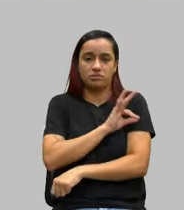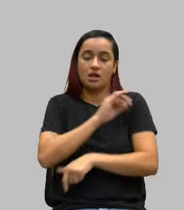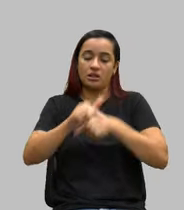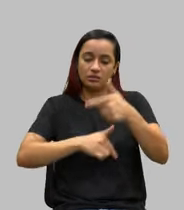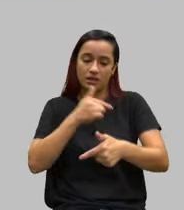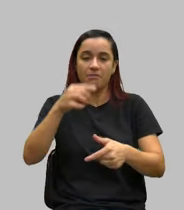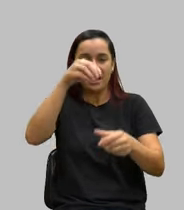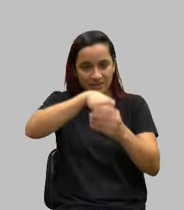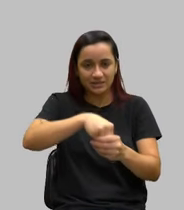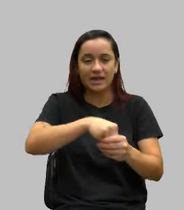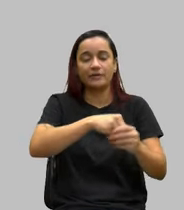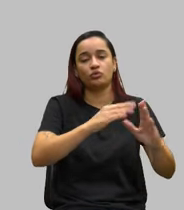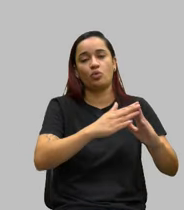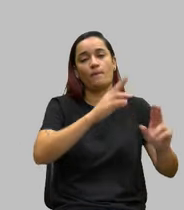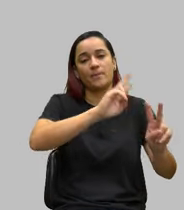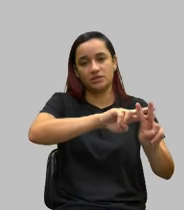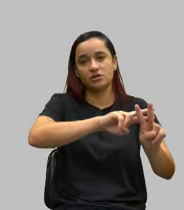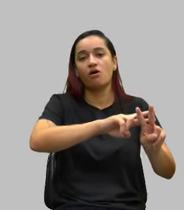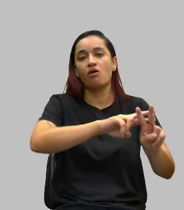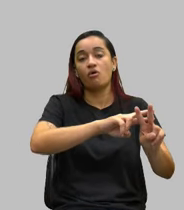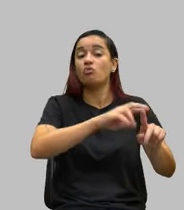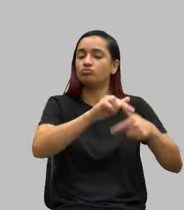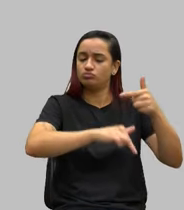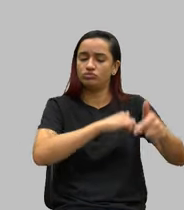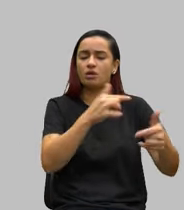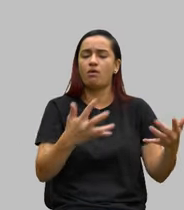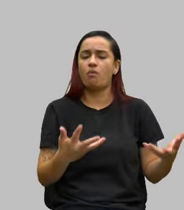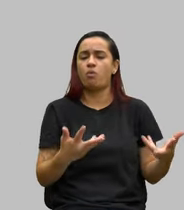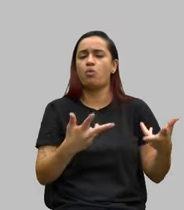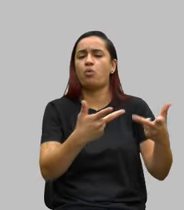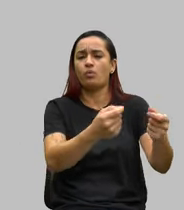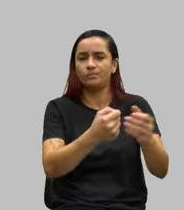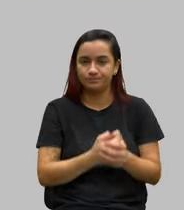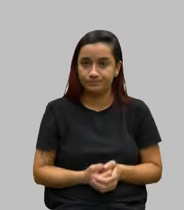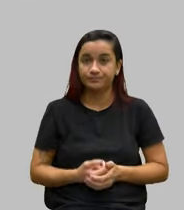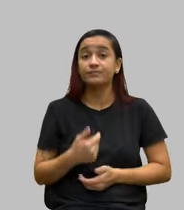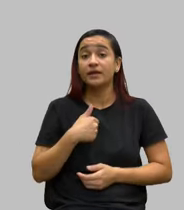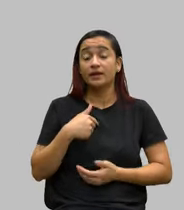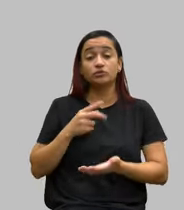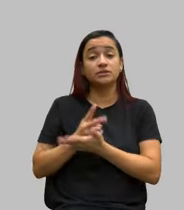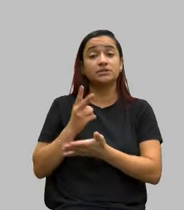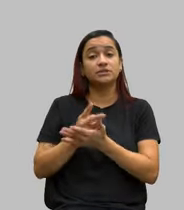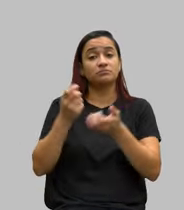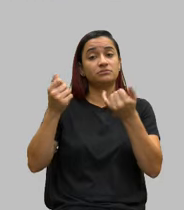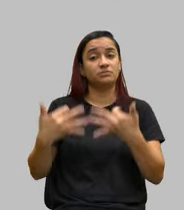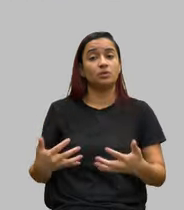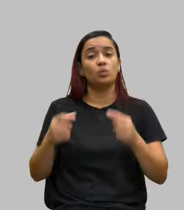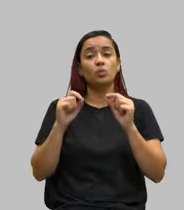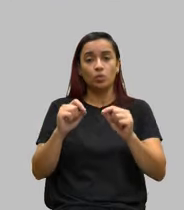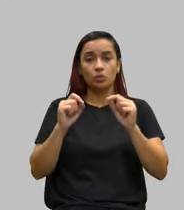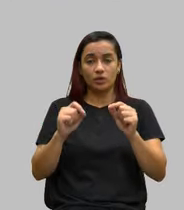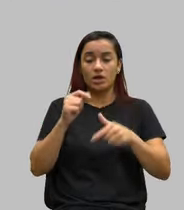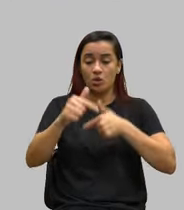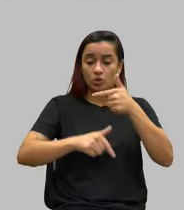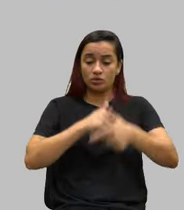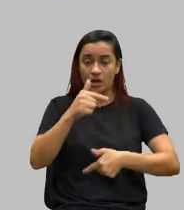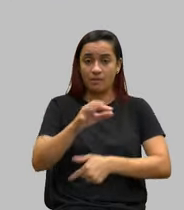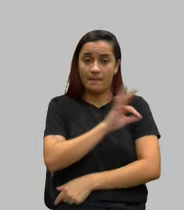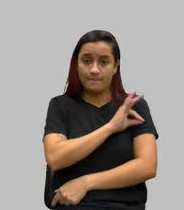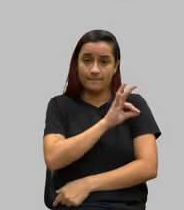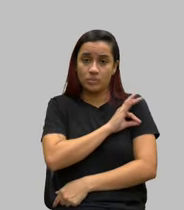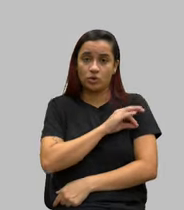presídios que tem um trabalho fenomenal eu eu eu sempre digo que o trabalho da da Polícia Militar